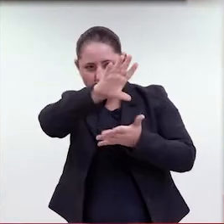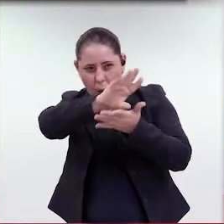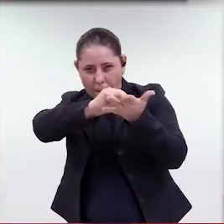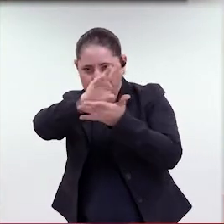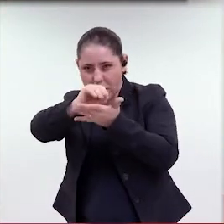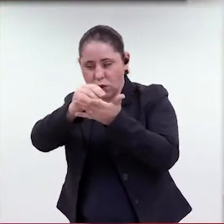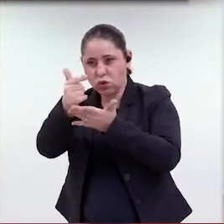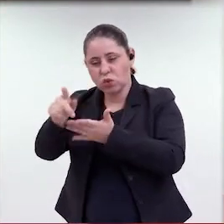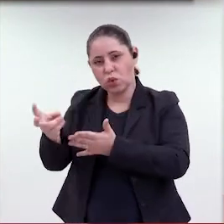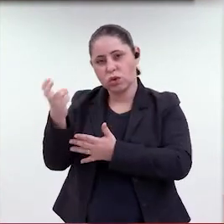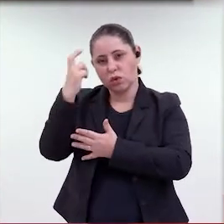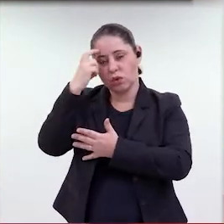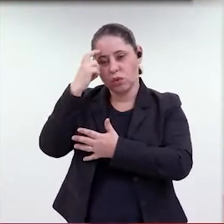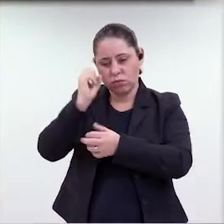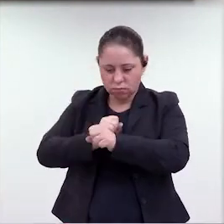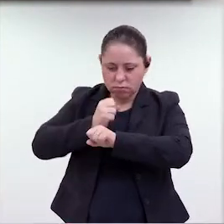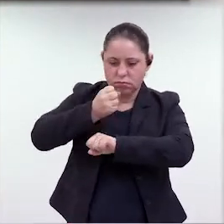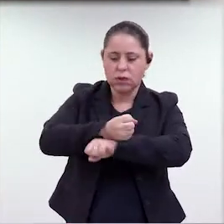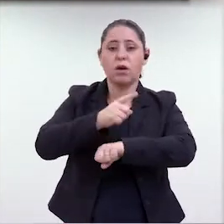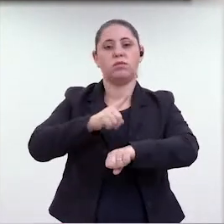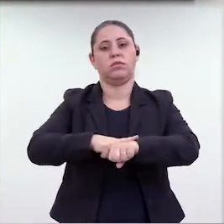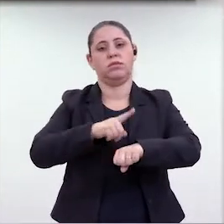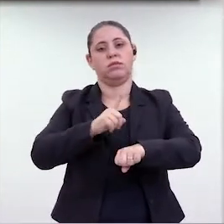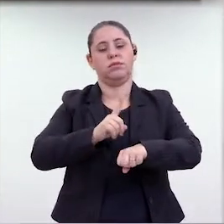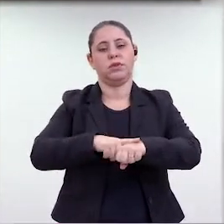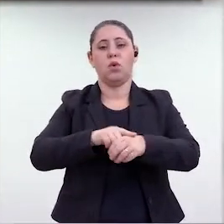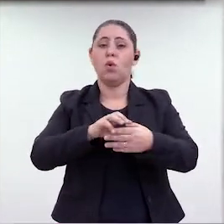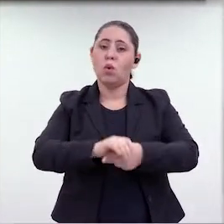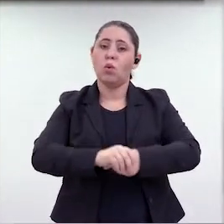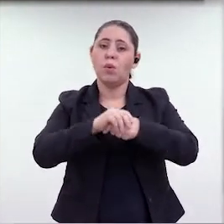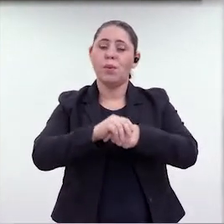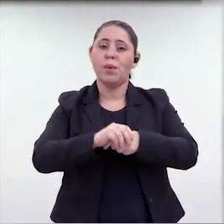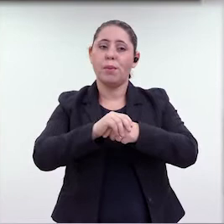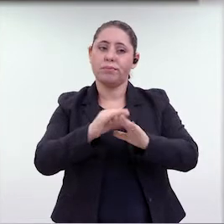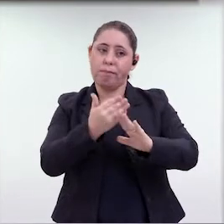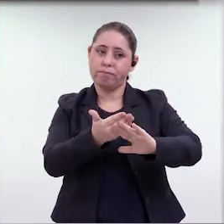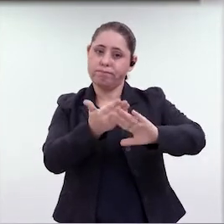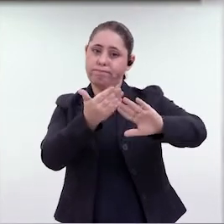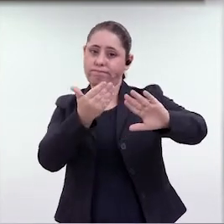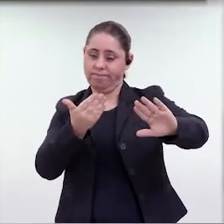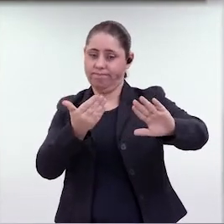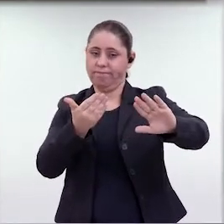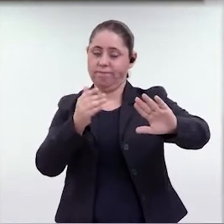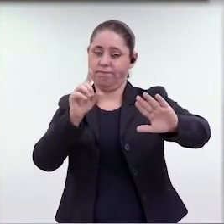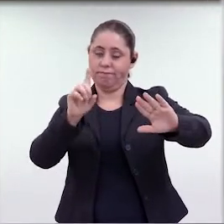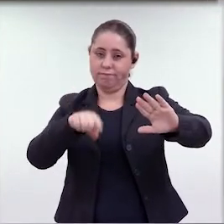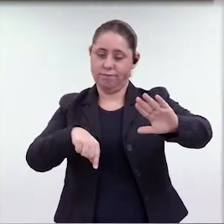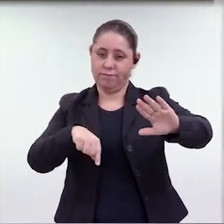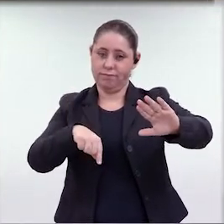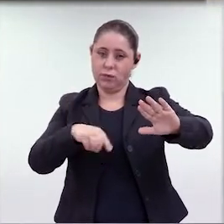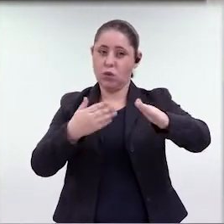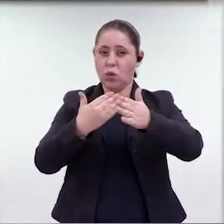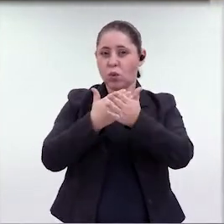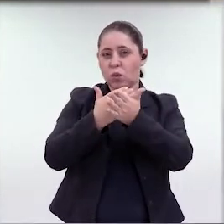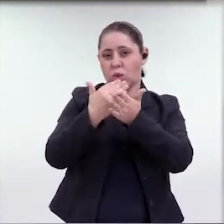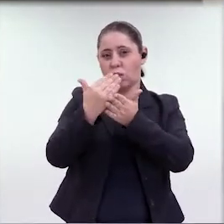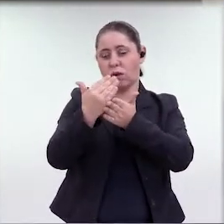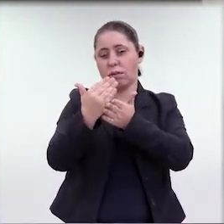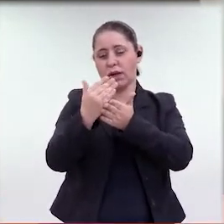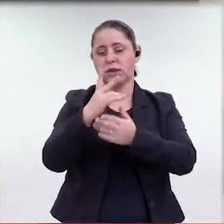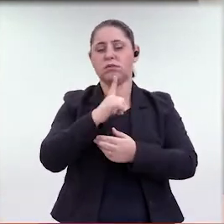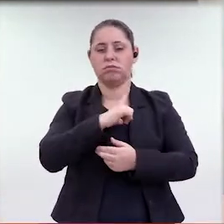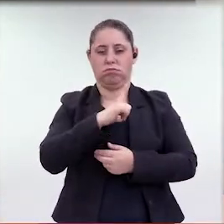para a gente poder enfrentar esse momento. Essa questão de cumprimento mais à distância, da questão do respeito, já começa a